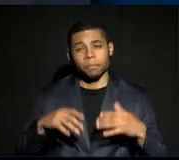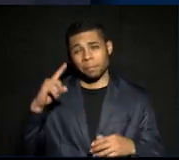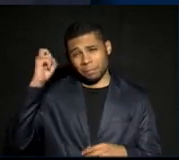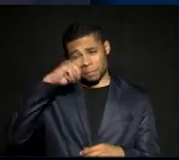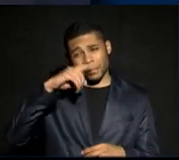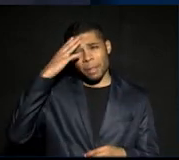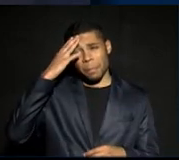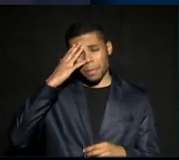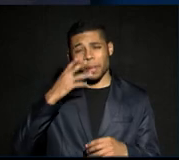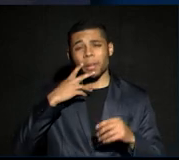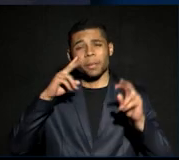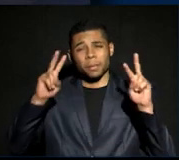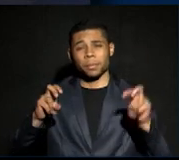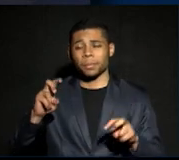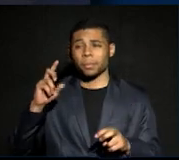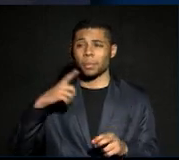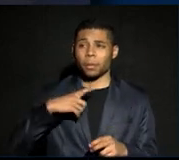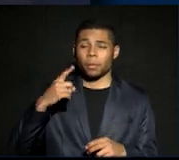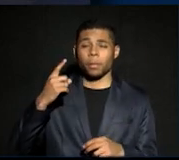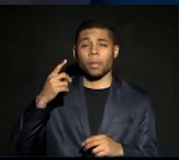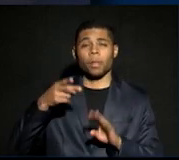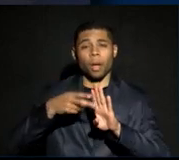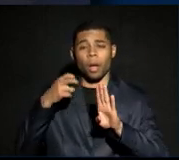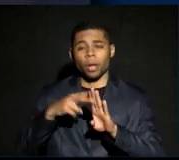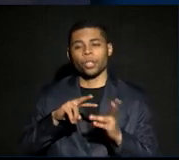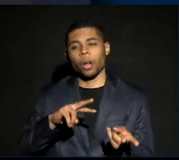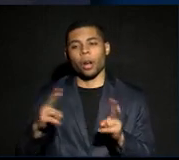muito difícil falar em taxa de câmbio no curto prazo,